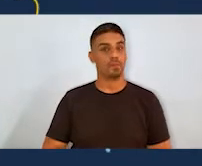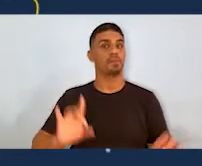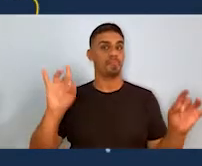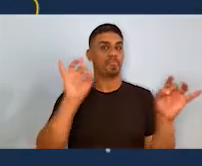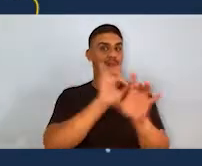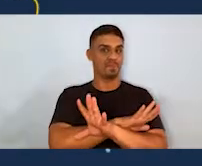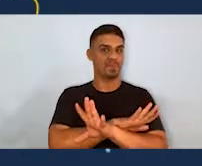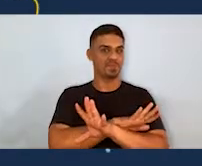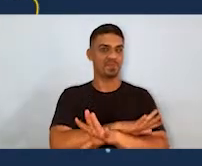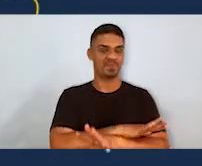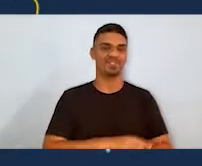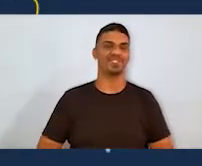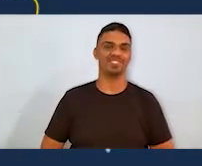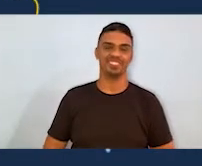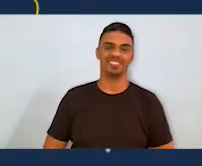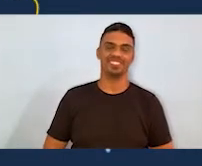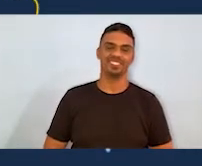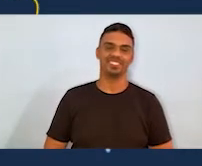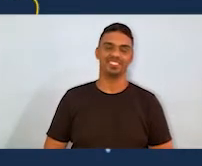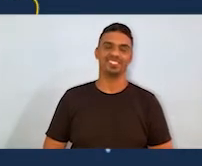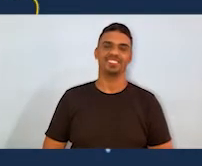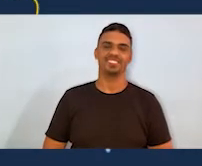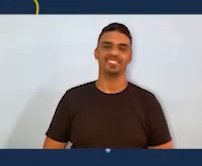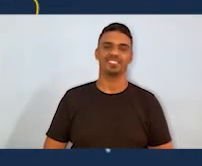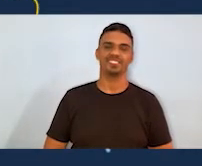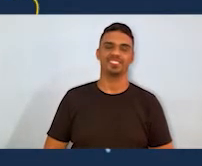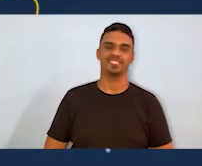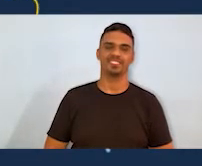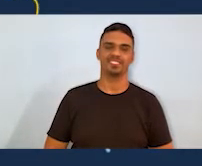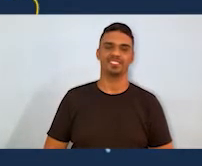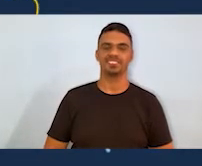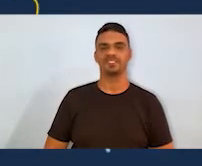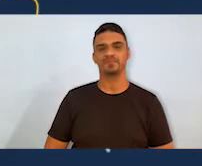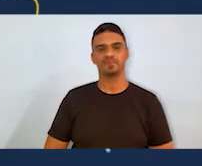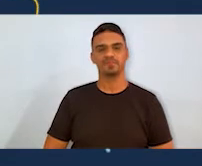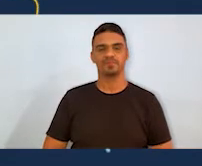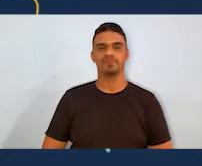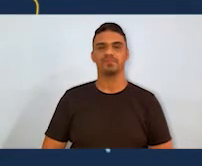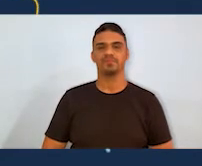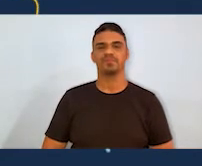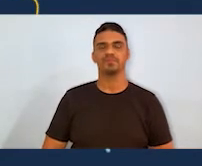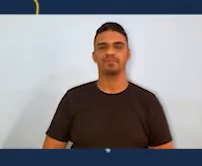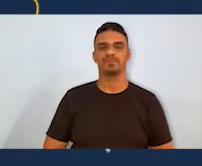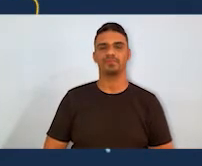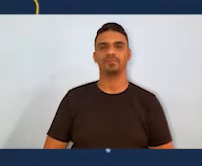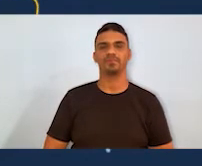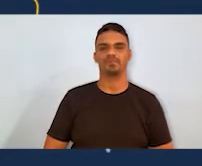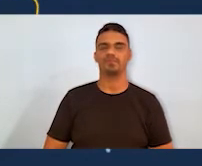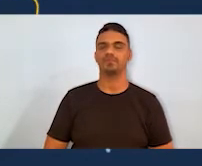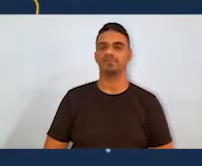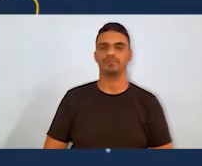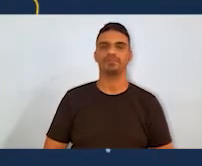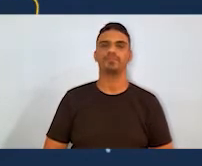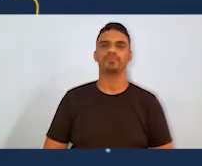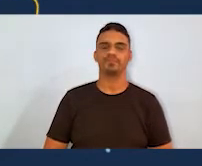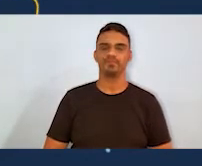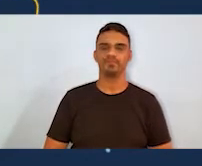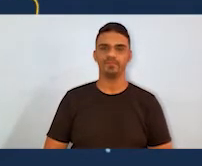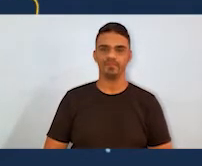Pronto. Aí aqui, pegar